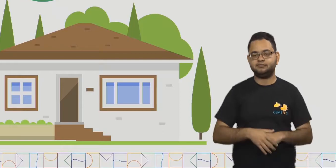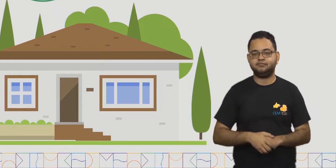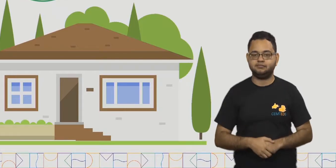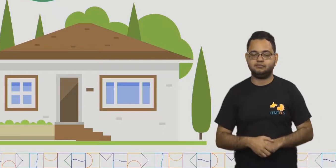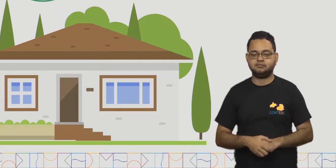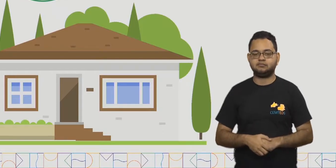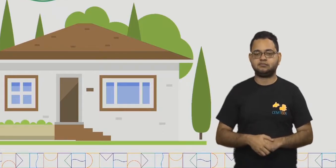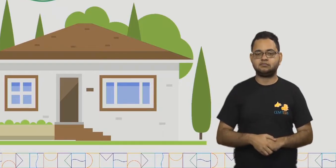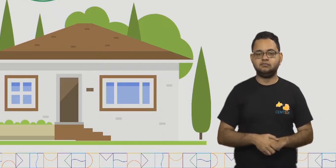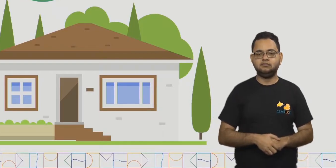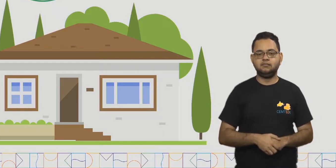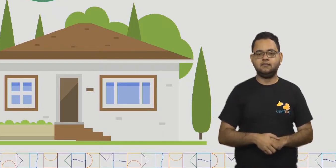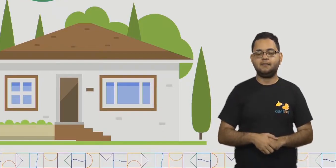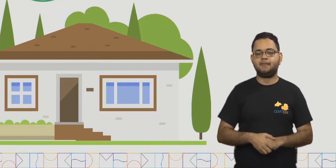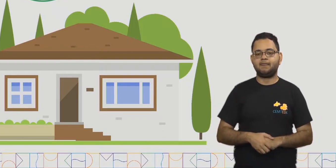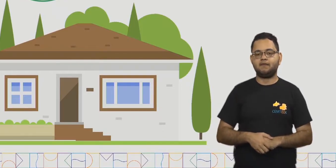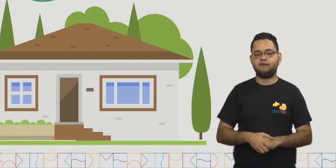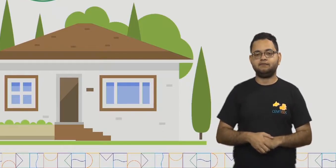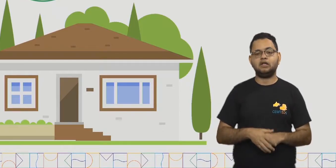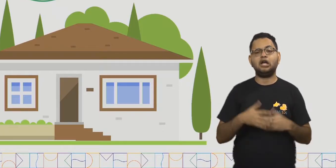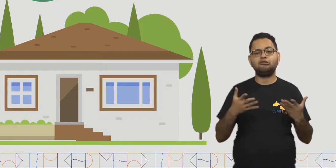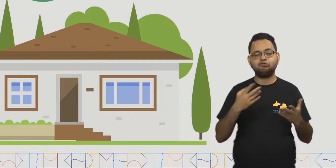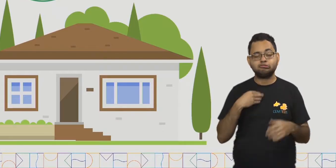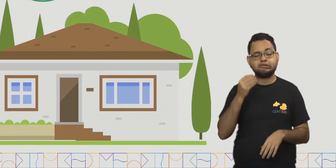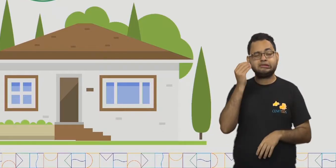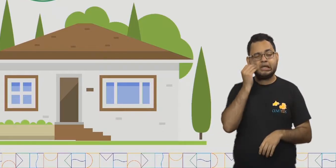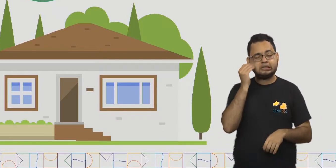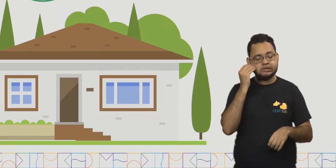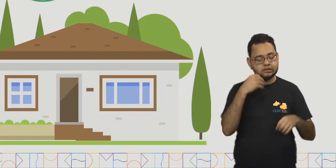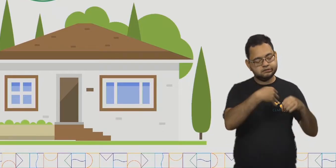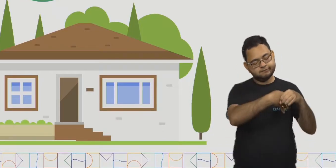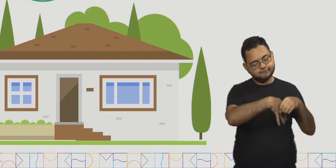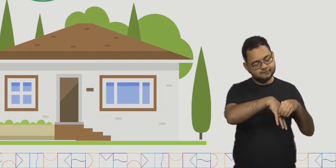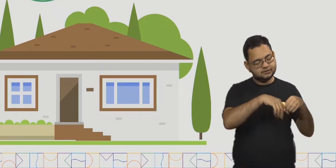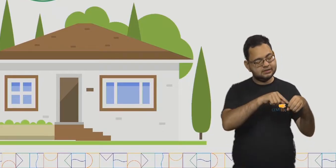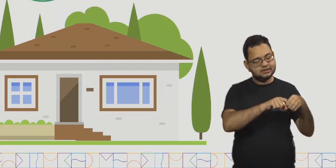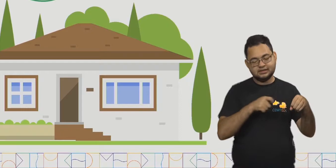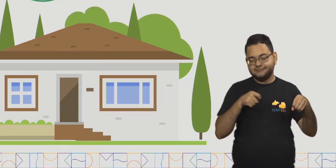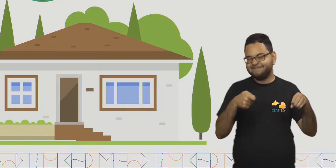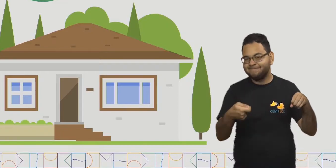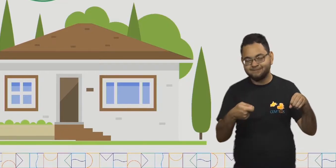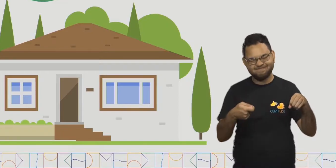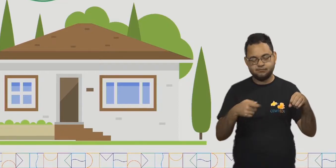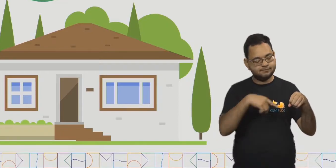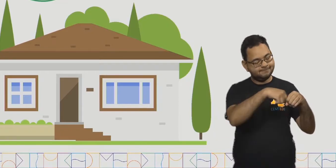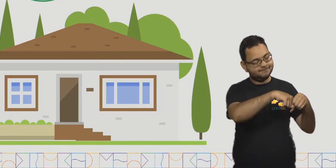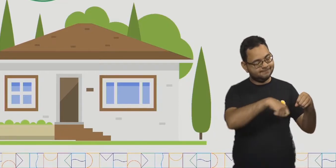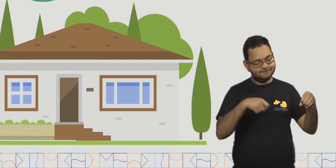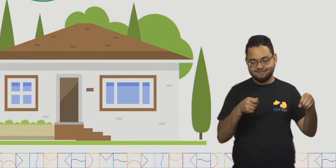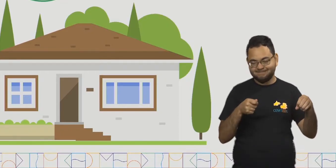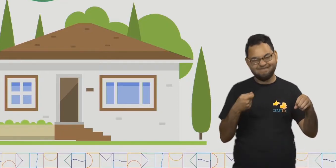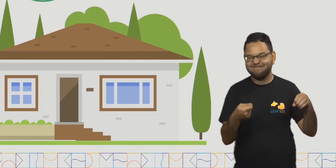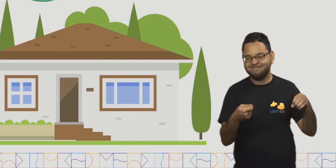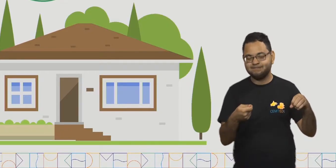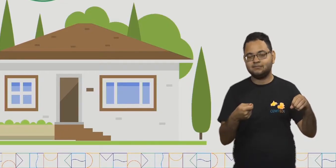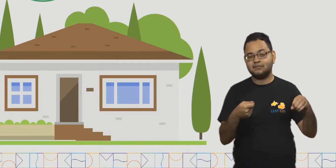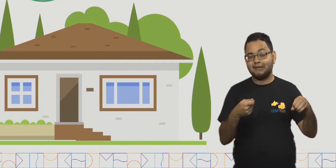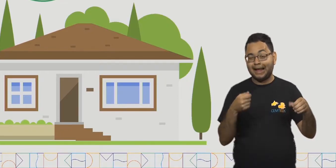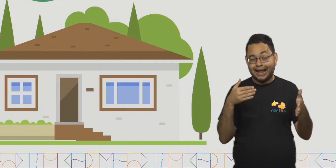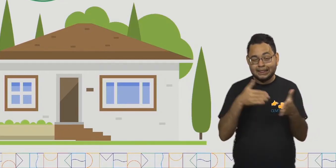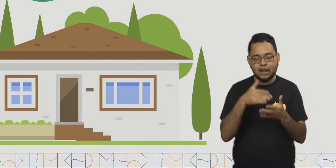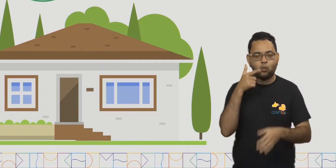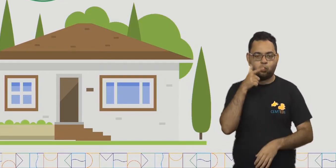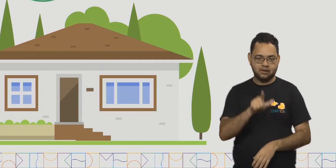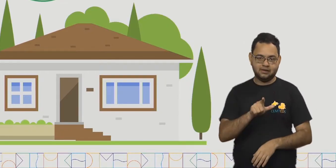assim você vai tentando as demais Chaves testando testando até